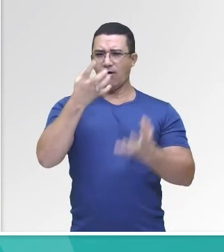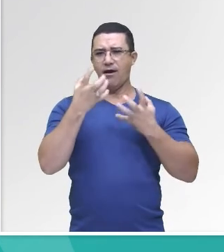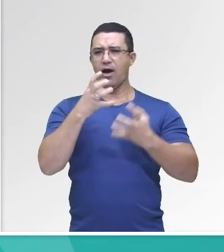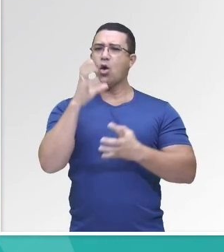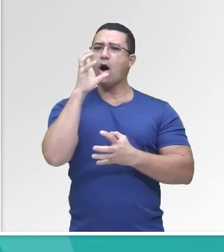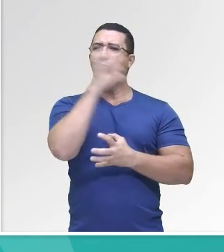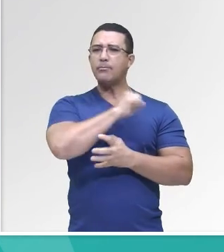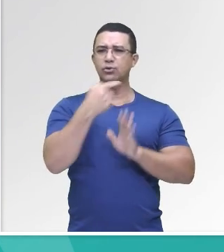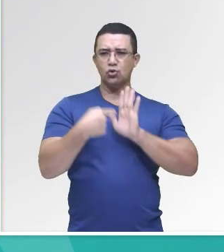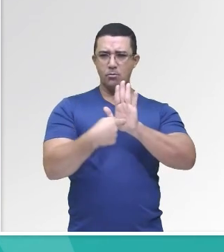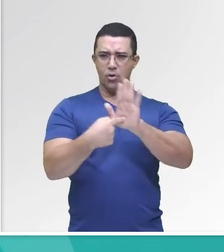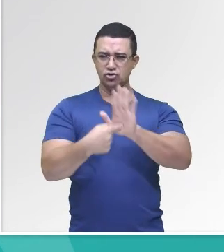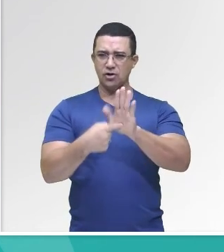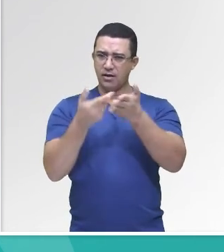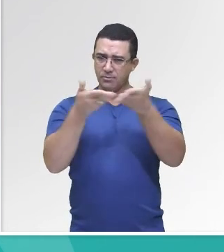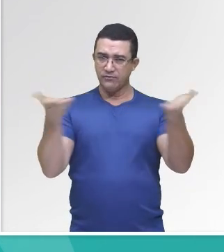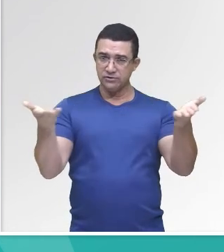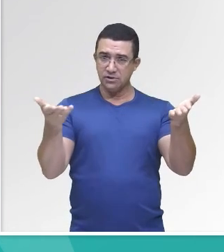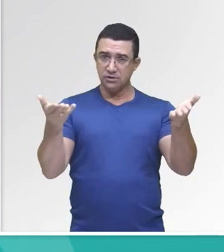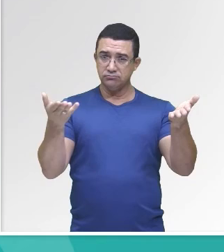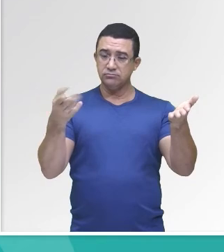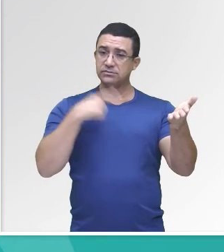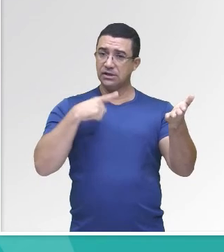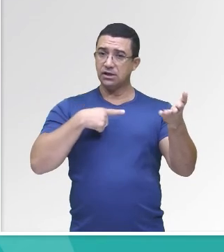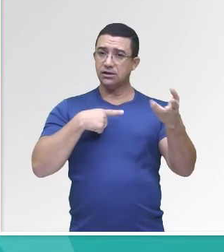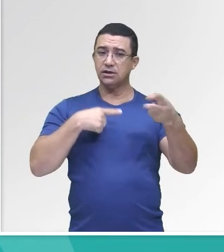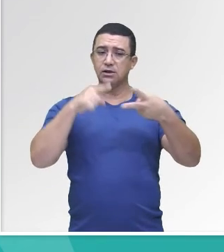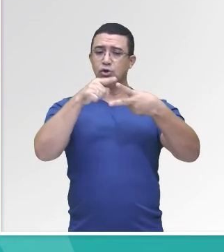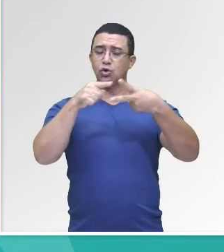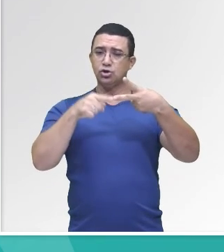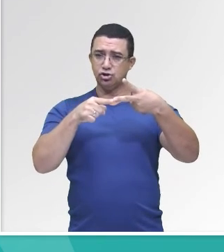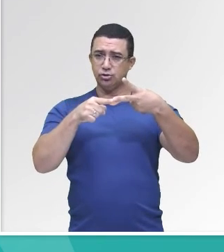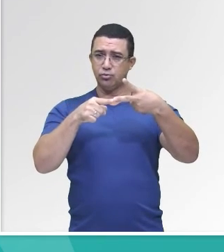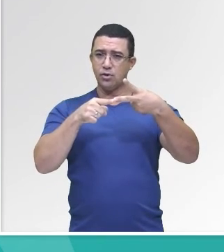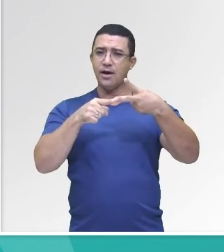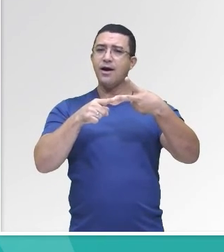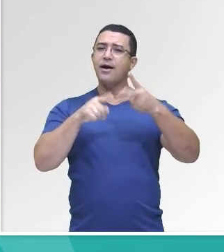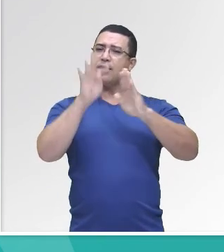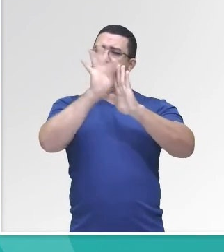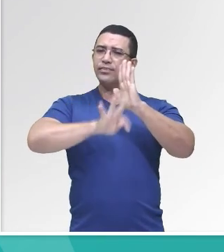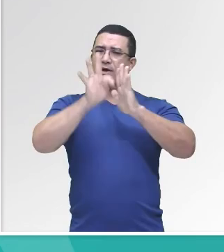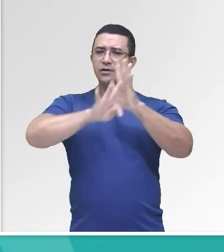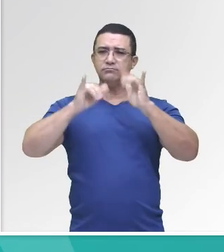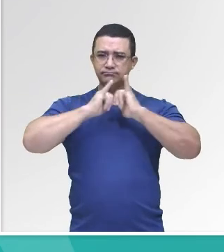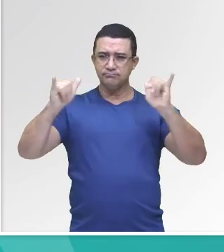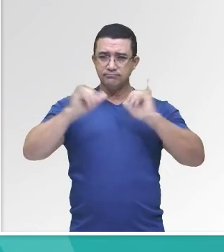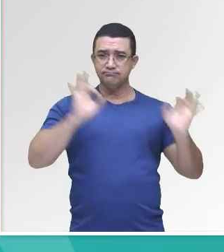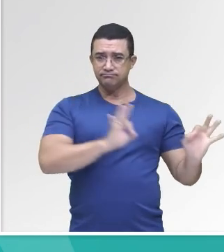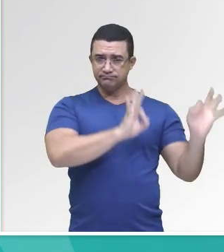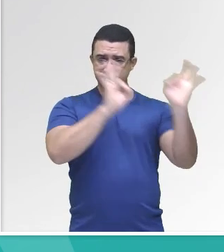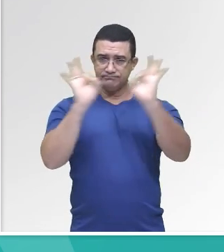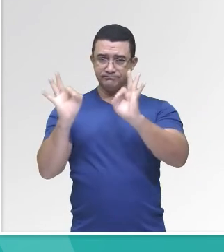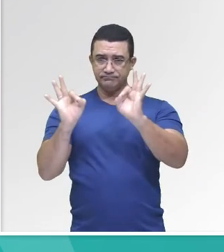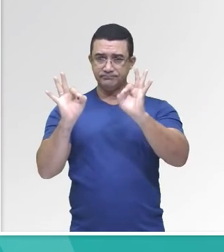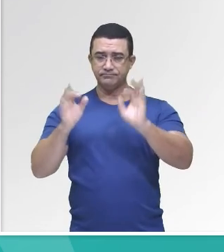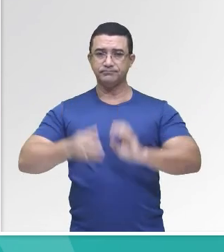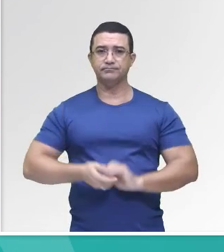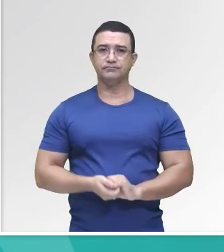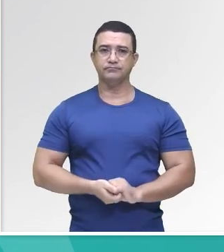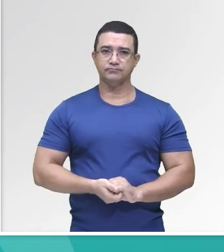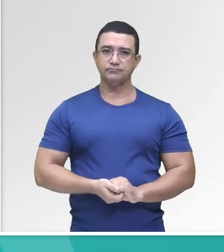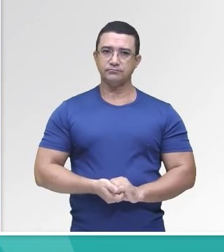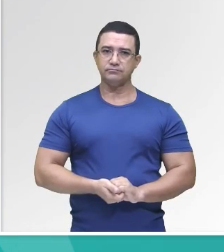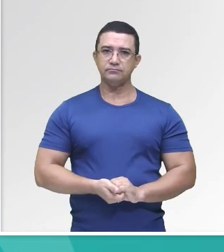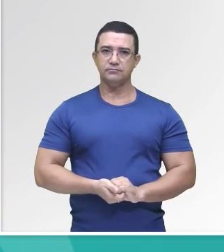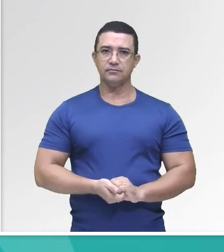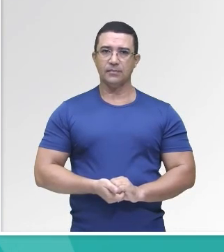rapidamente mostrar para vocês que existem dois tipos de textos publicitários. Observe aqui. Nós